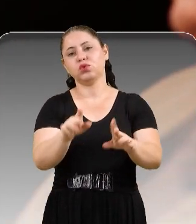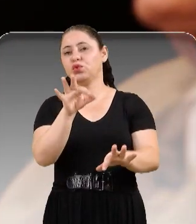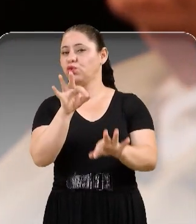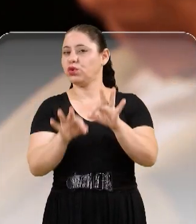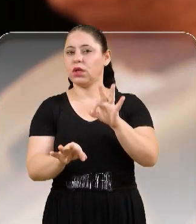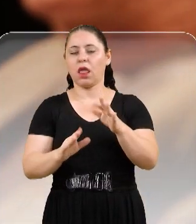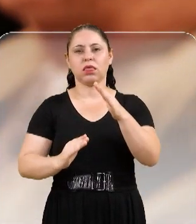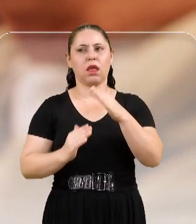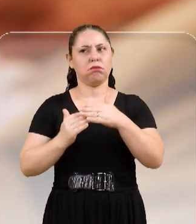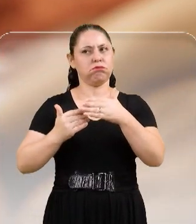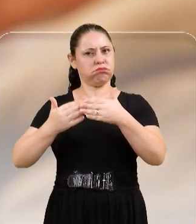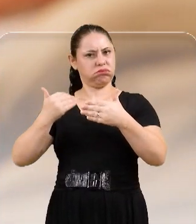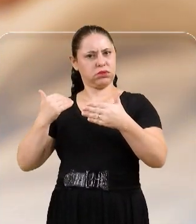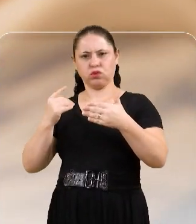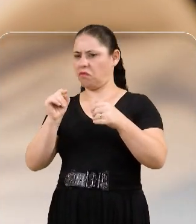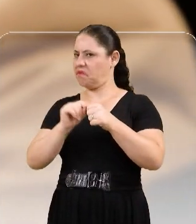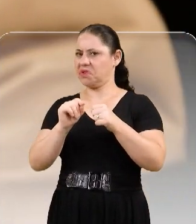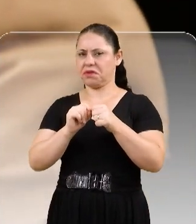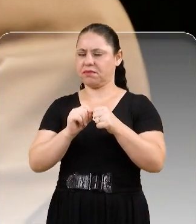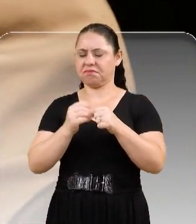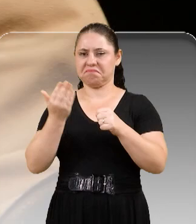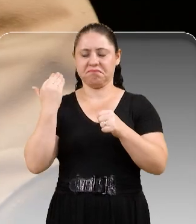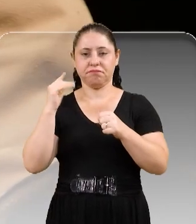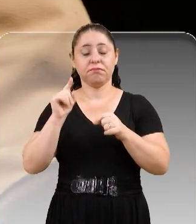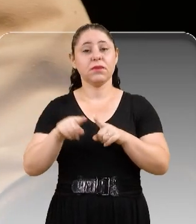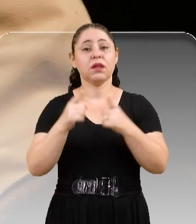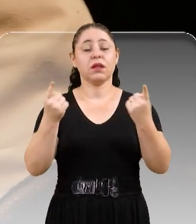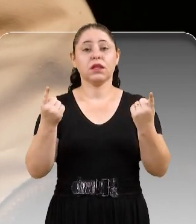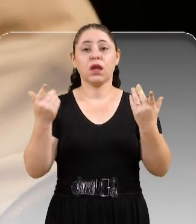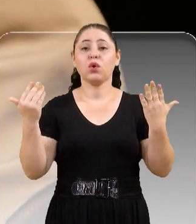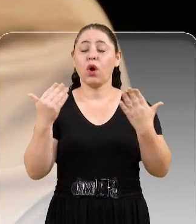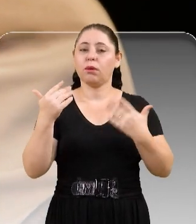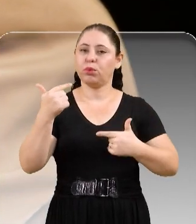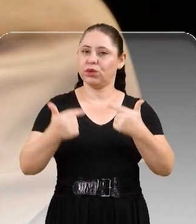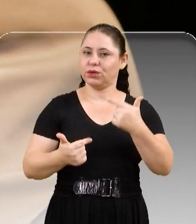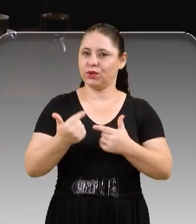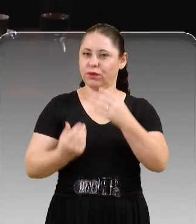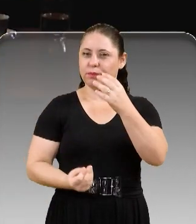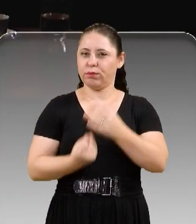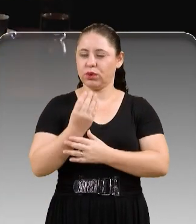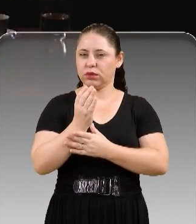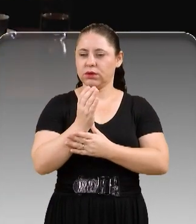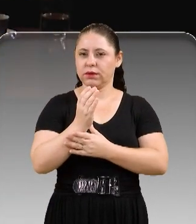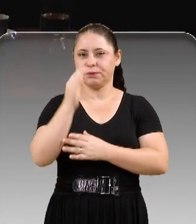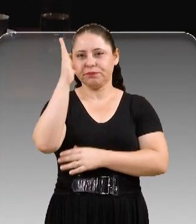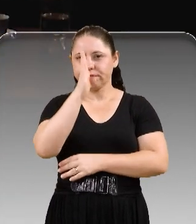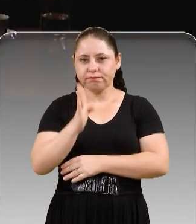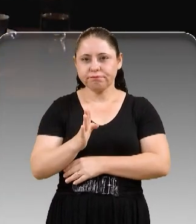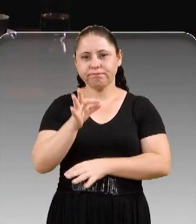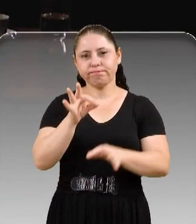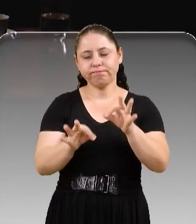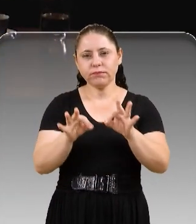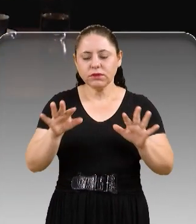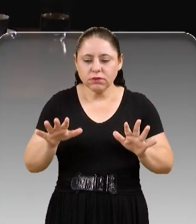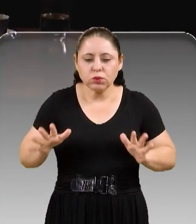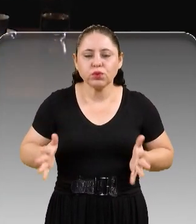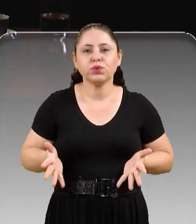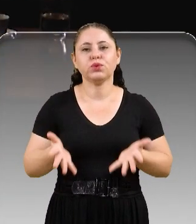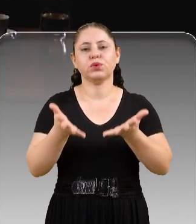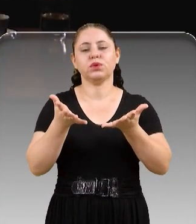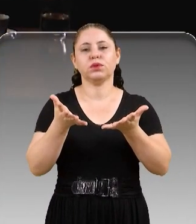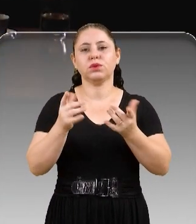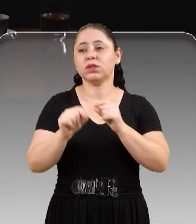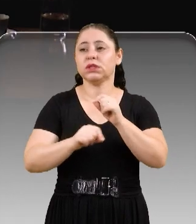tempo atrás não fazia, né? Mas há uma política do Conselho Nacional de Justiça na incentivação da adoção desses